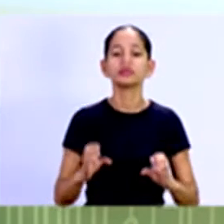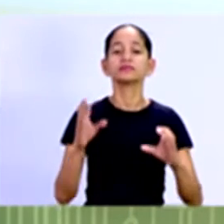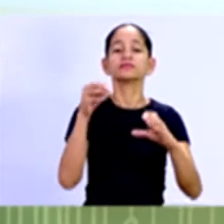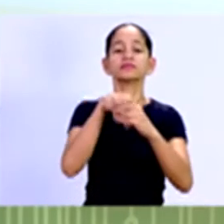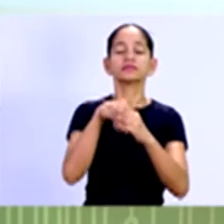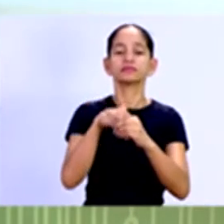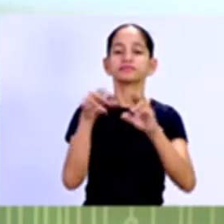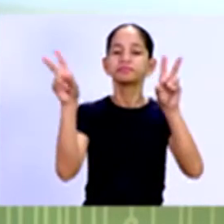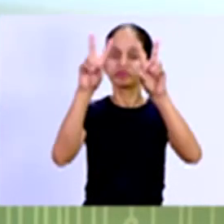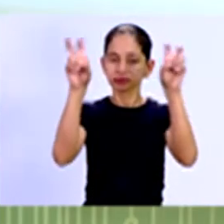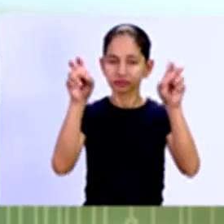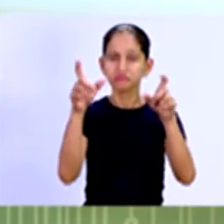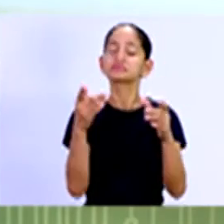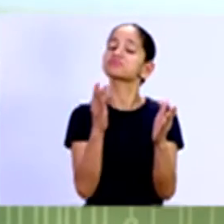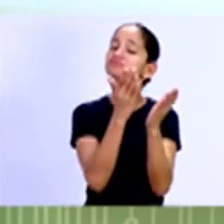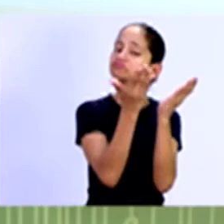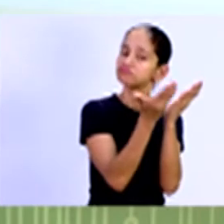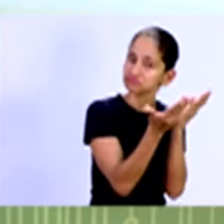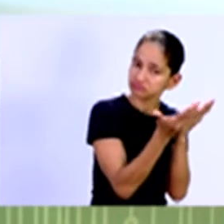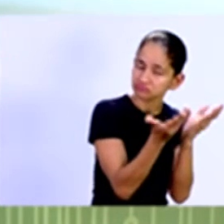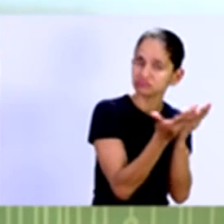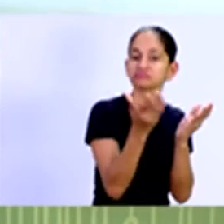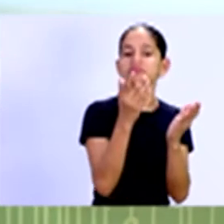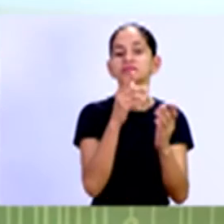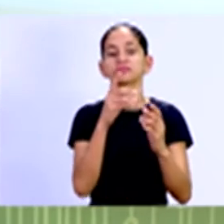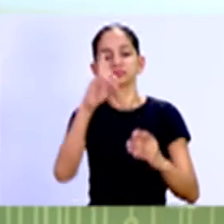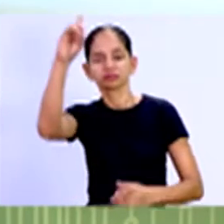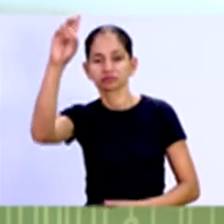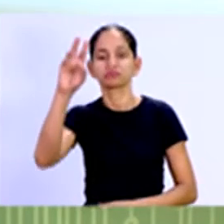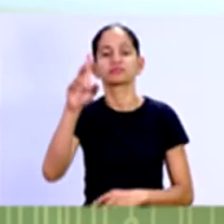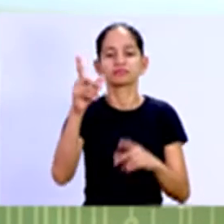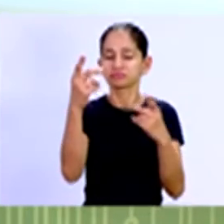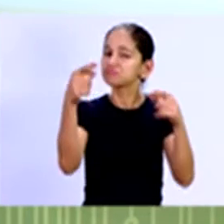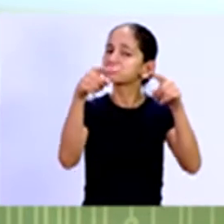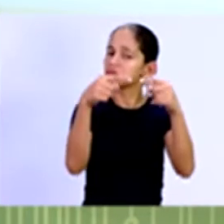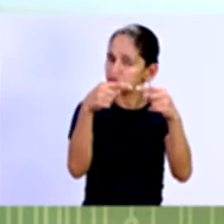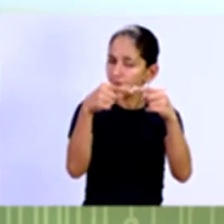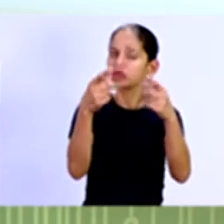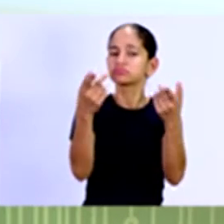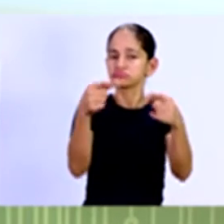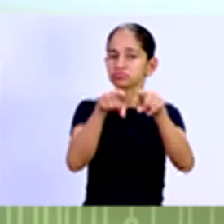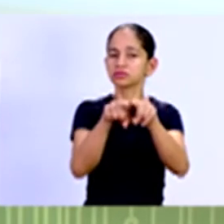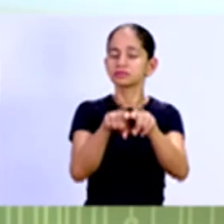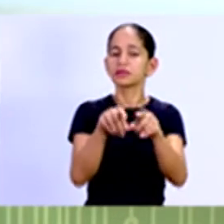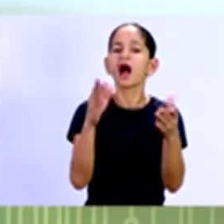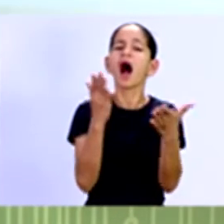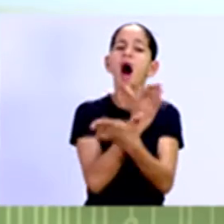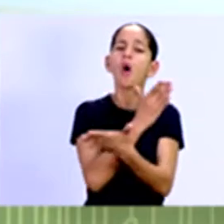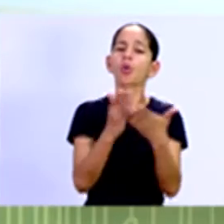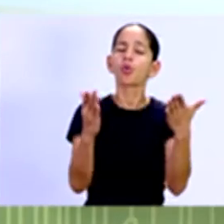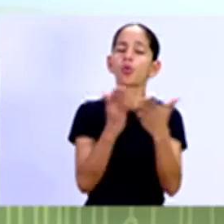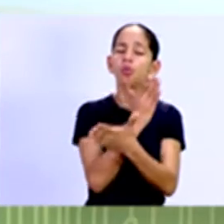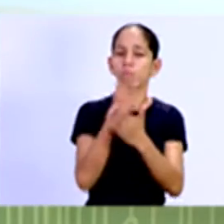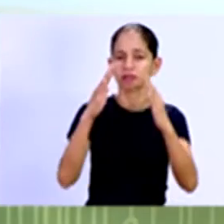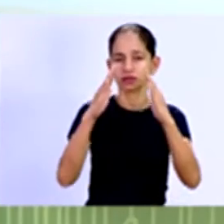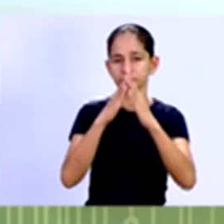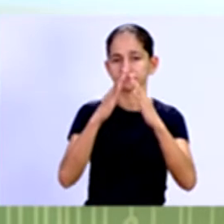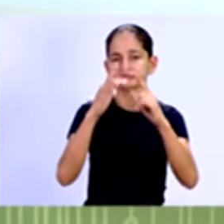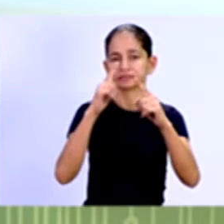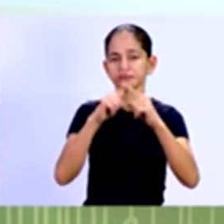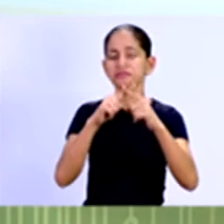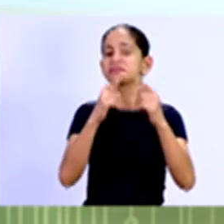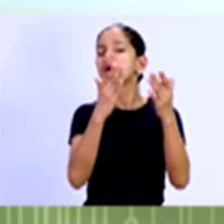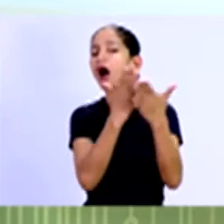encontrar na Bíblia também, né, em algumas religiões, né,